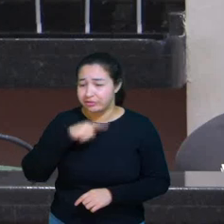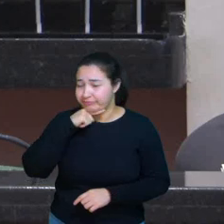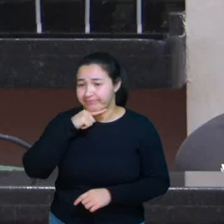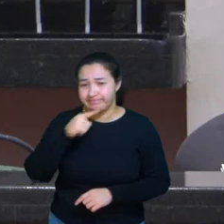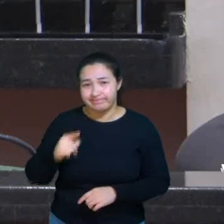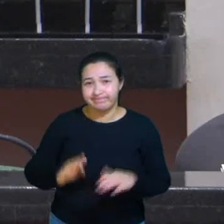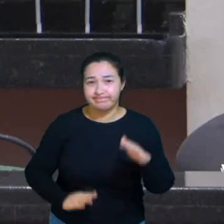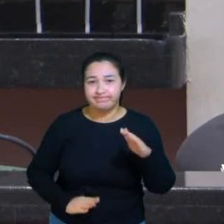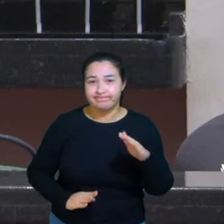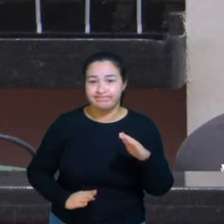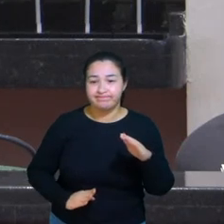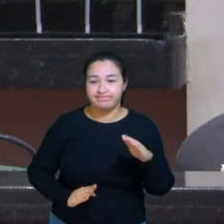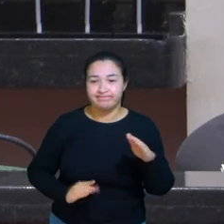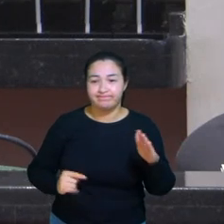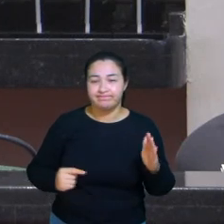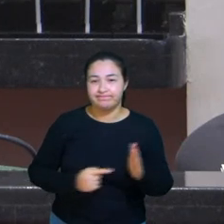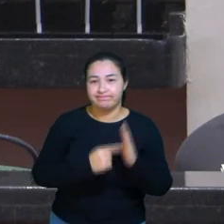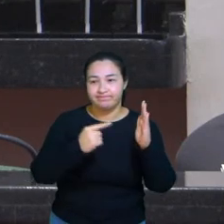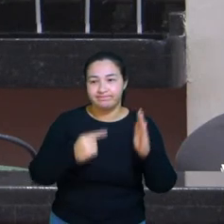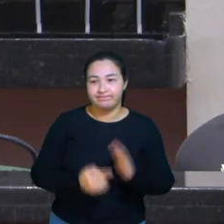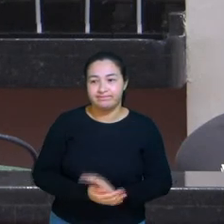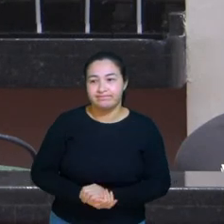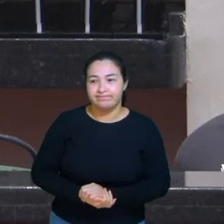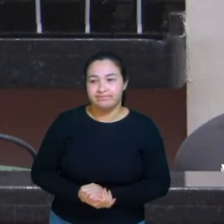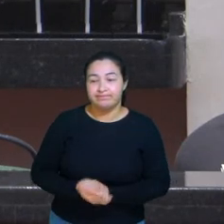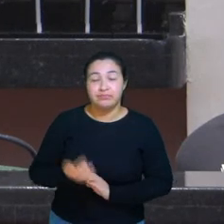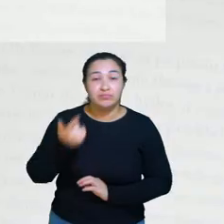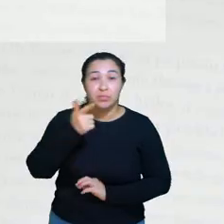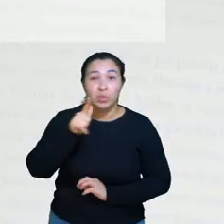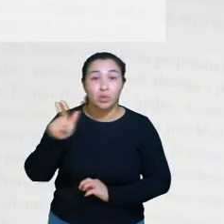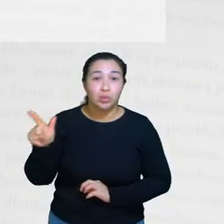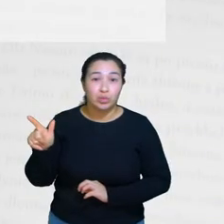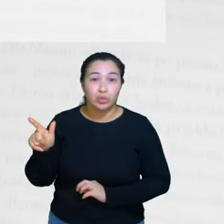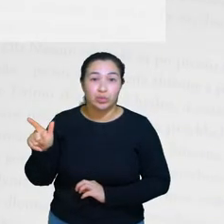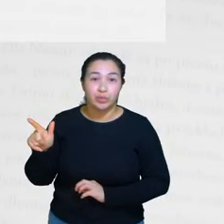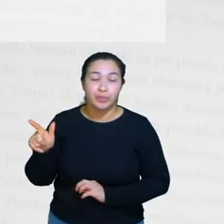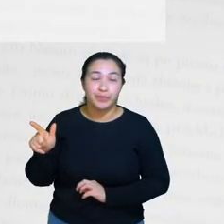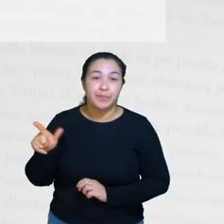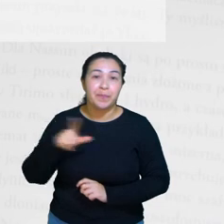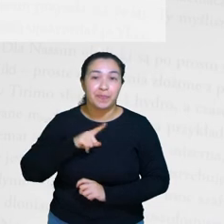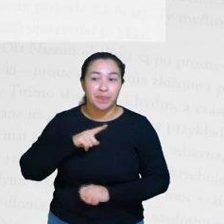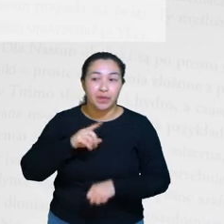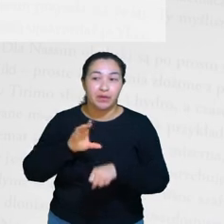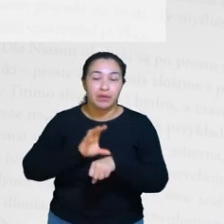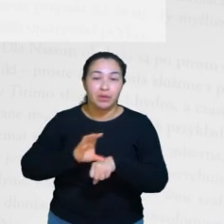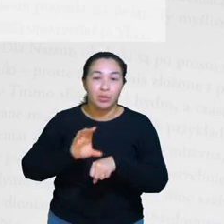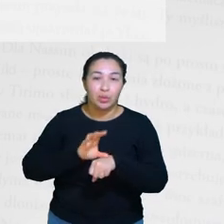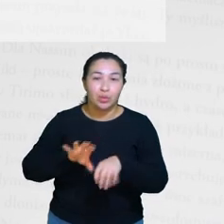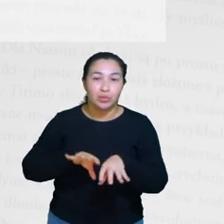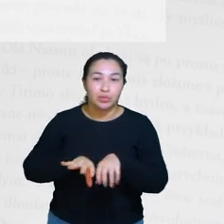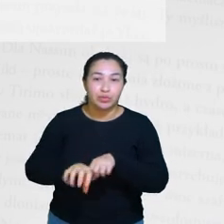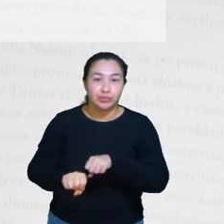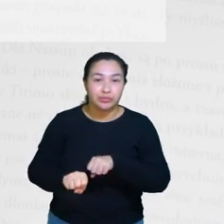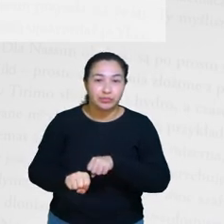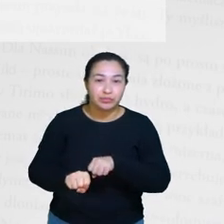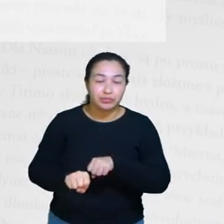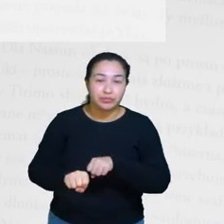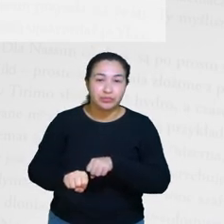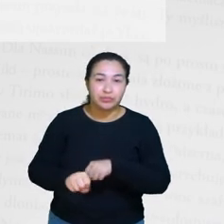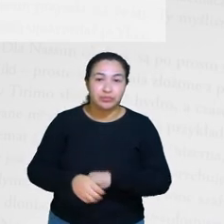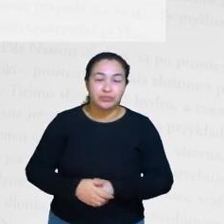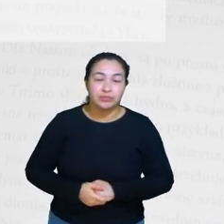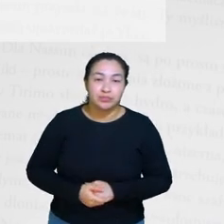objetivos a questão ah de oferecer Então essa formação aqui já foi dito muito isso